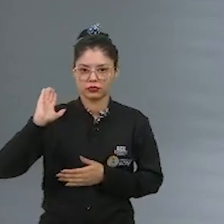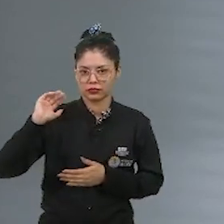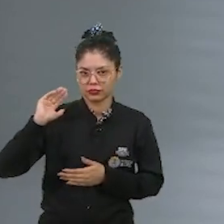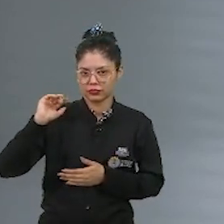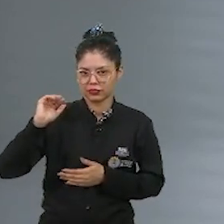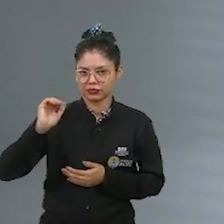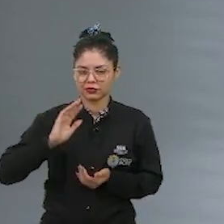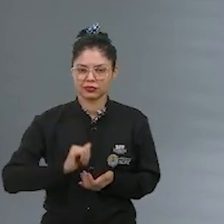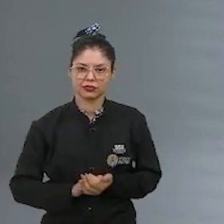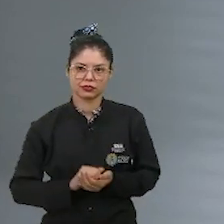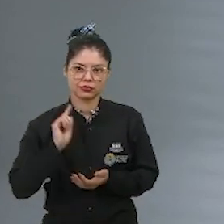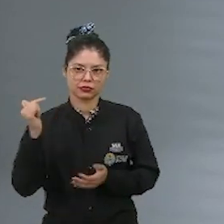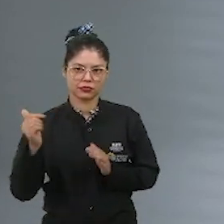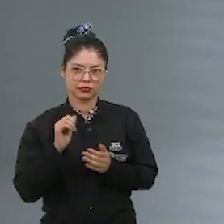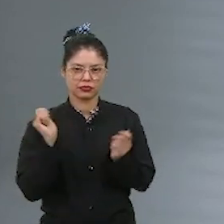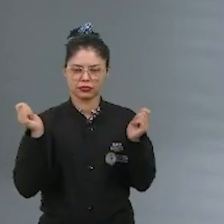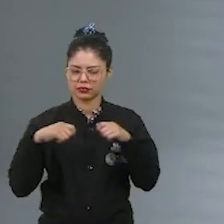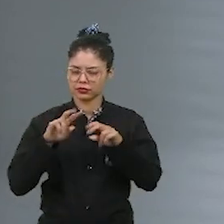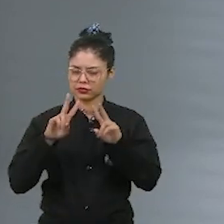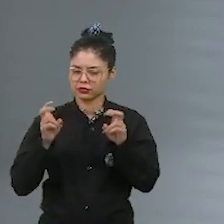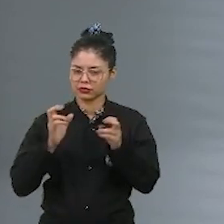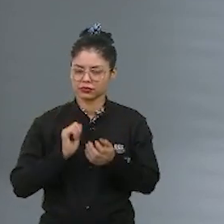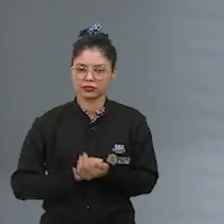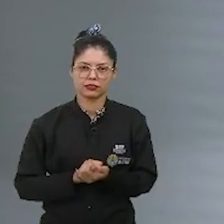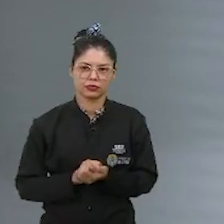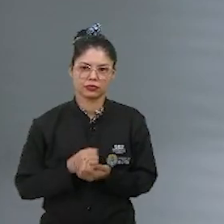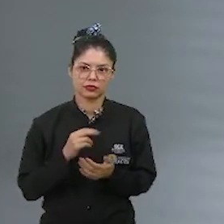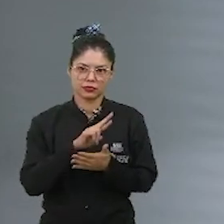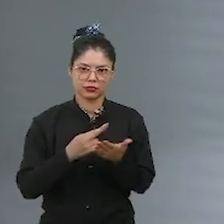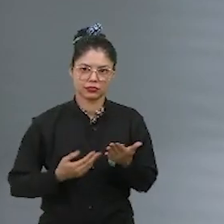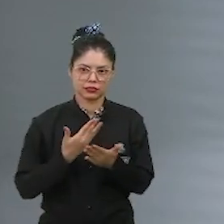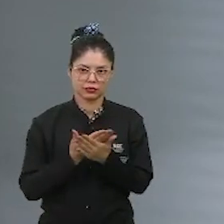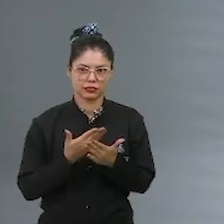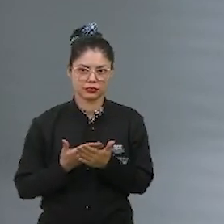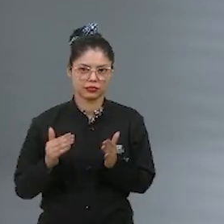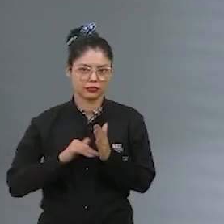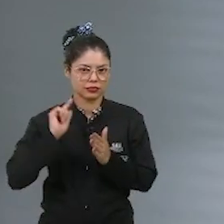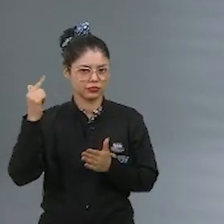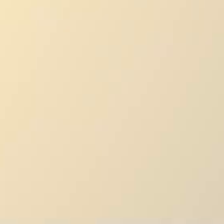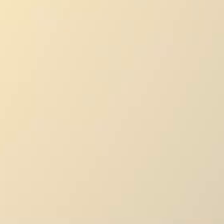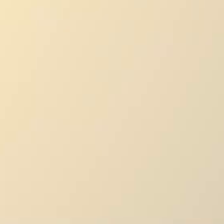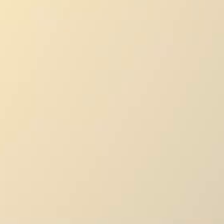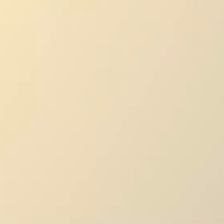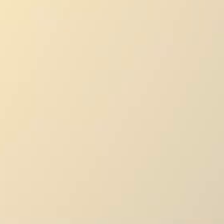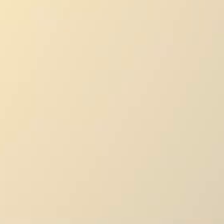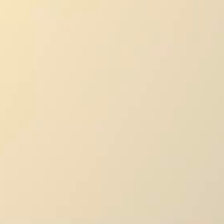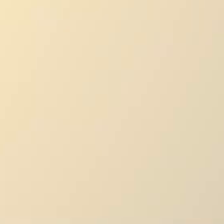mais repertórios e mais possíveis temas para a redação do Enem deste ano. Até lá, pessoal!